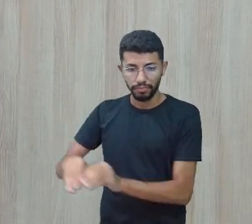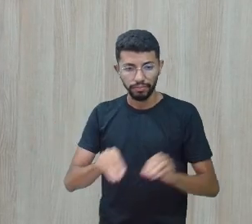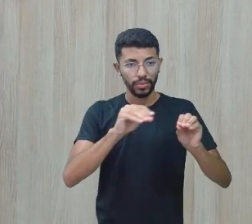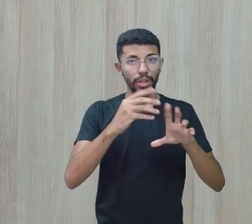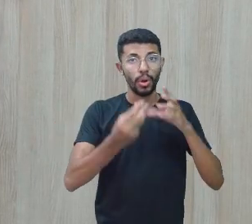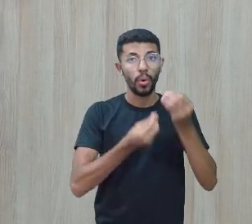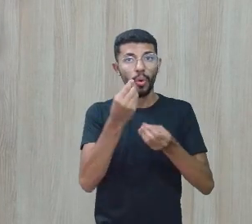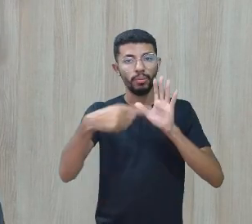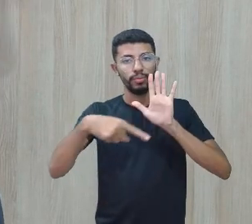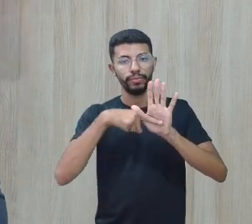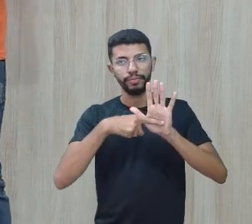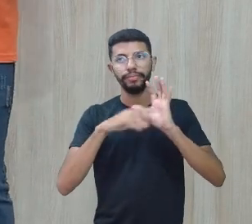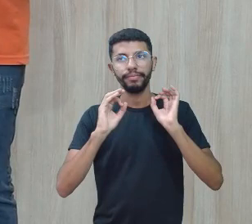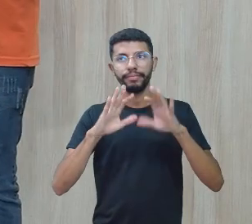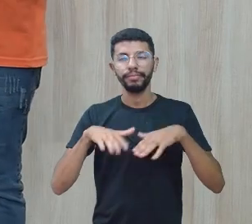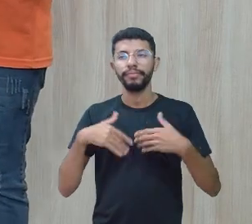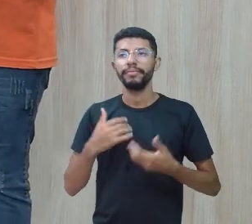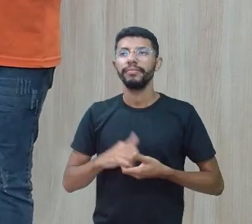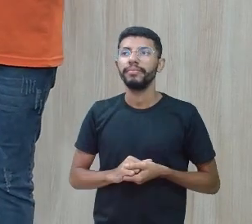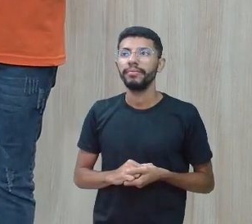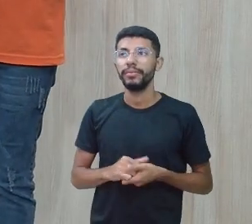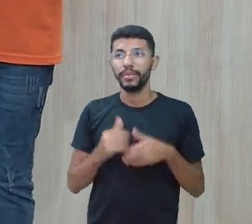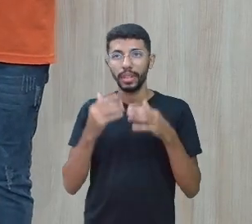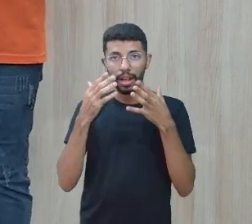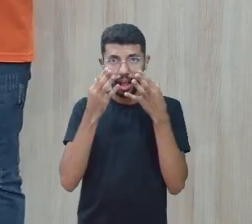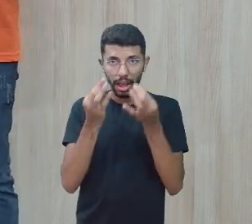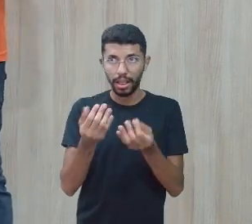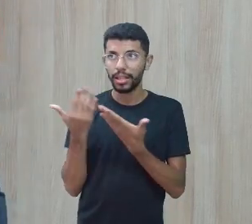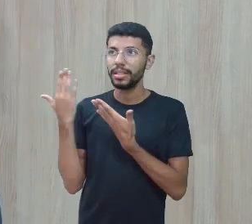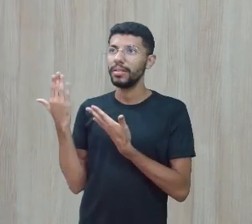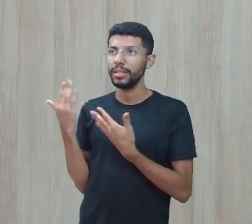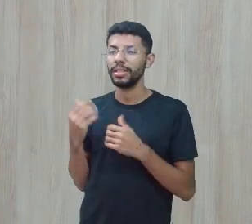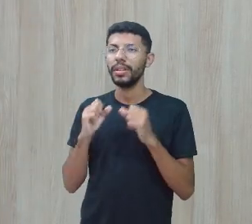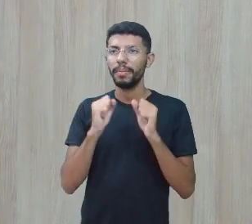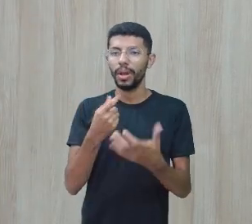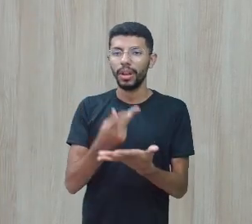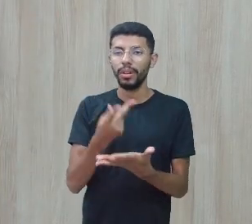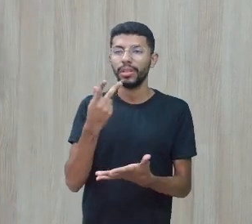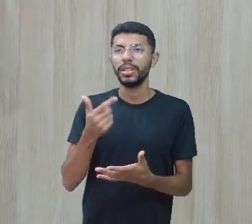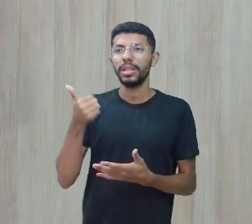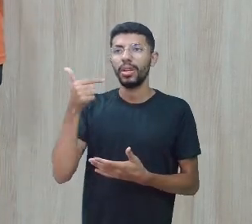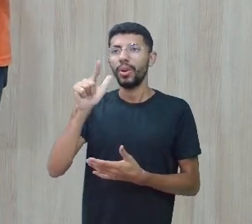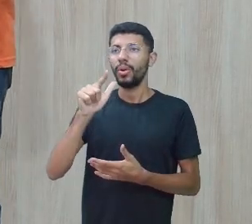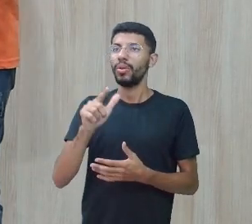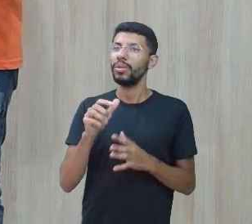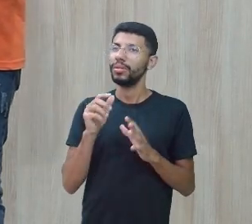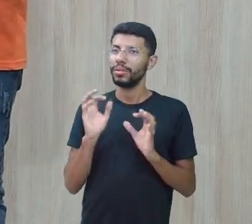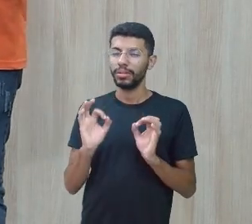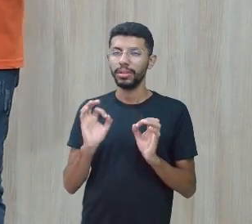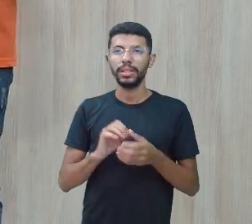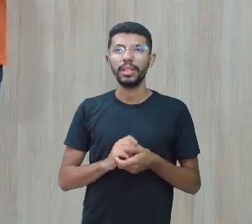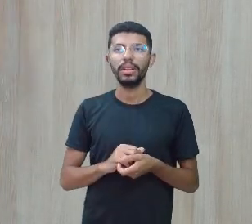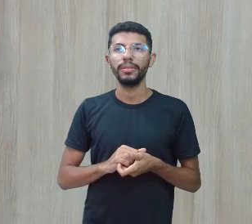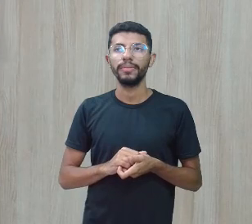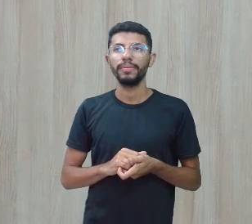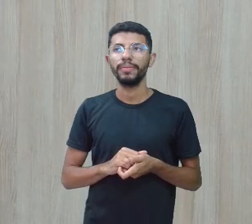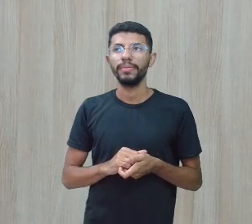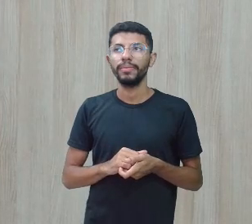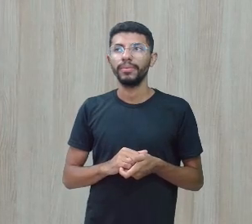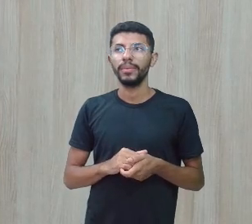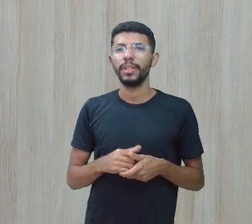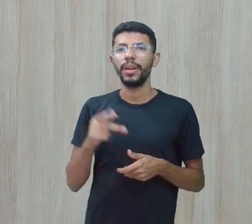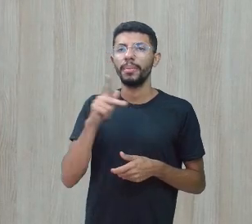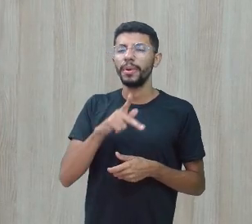negativo. Tá certo? Se liga nisso aí que pode acontecer numa outra questão a respeito disso daí.